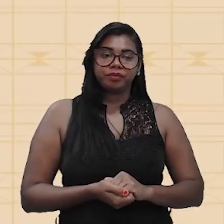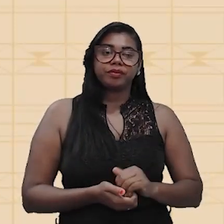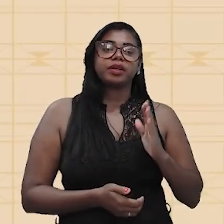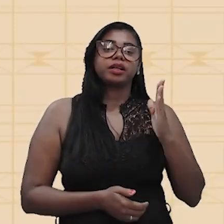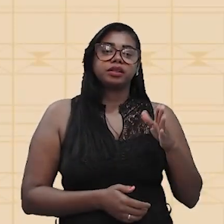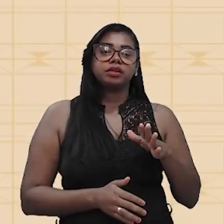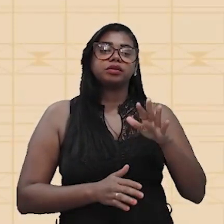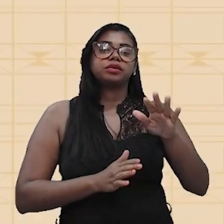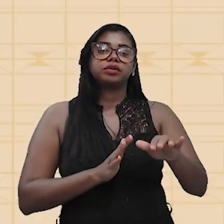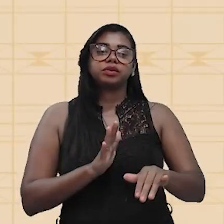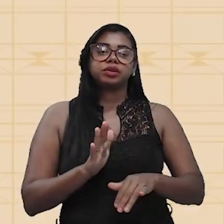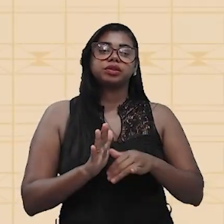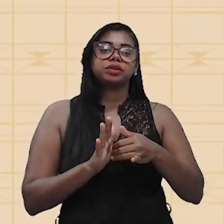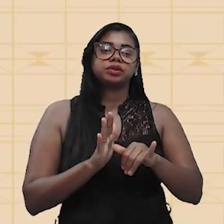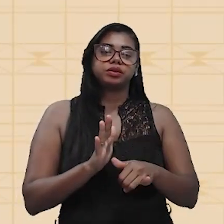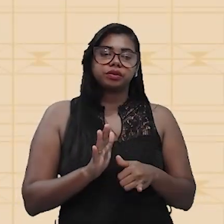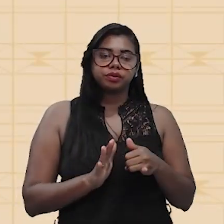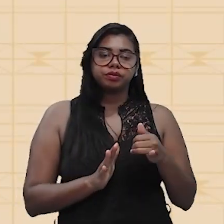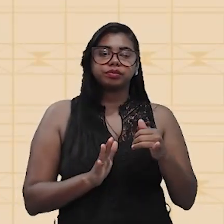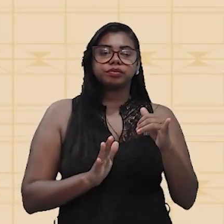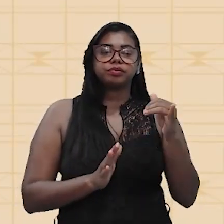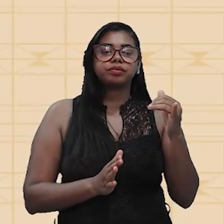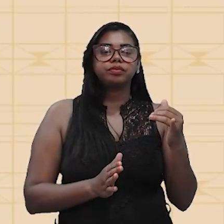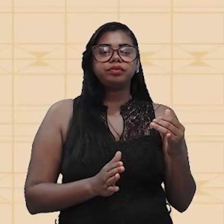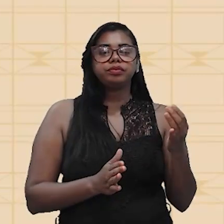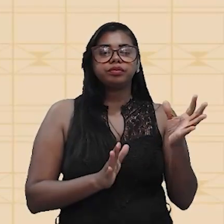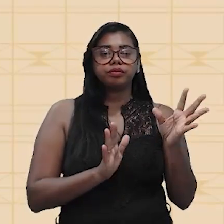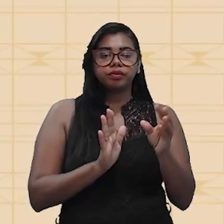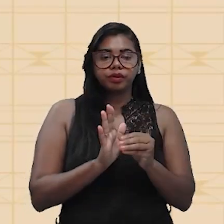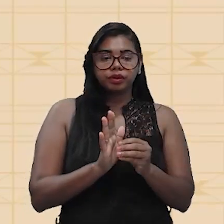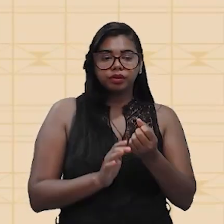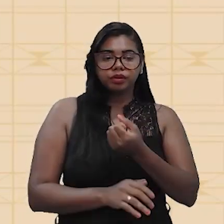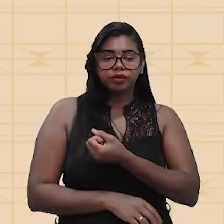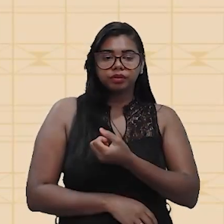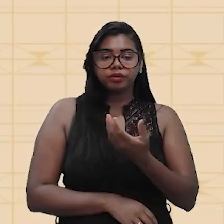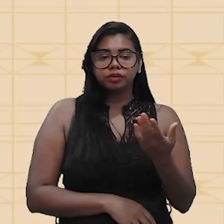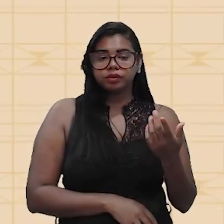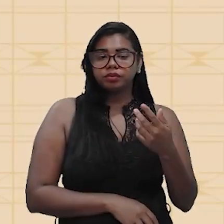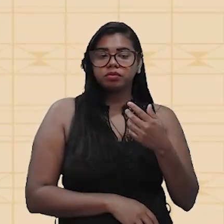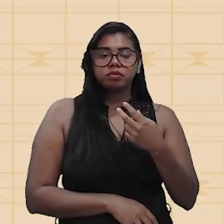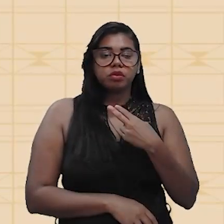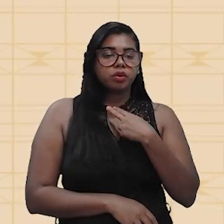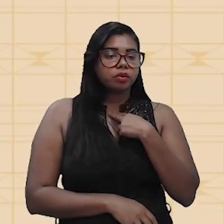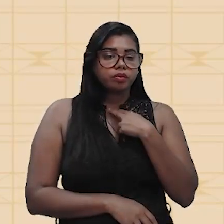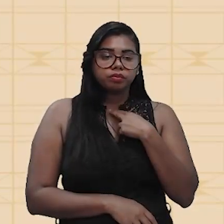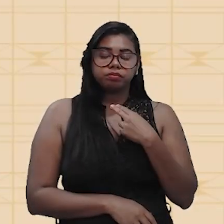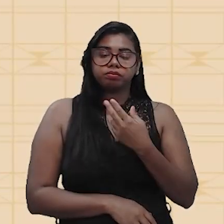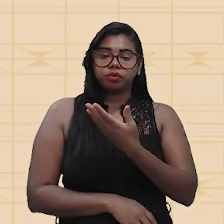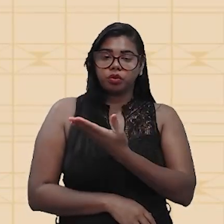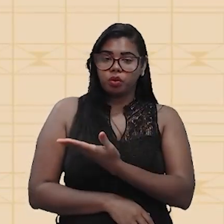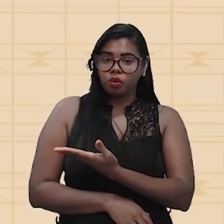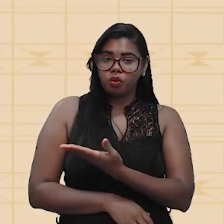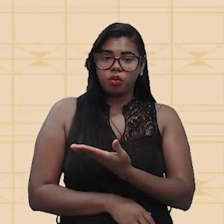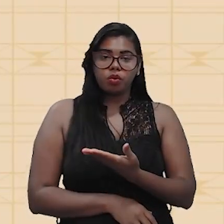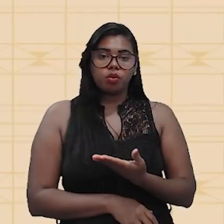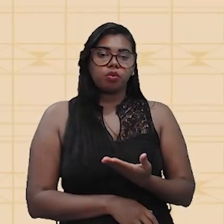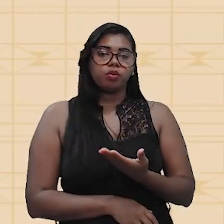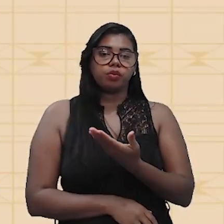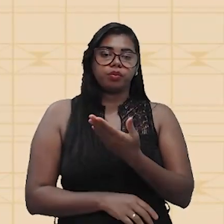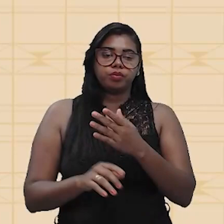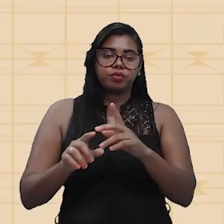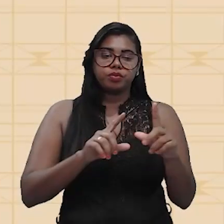gerador, você repete o número, não importa quantos você utilize. Então, se nessa imagem eu tivesse colocado